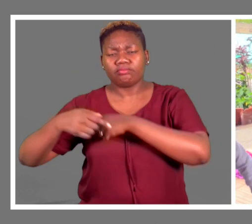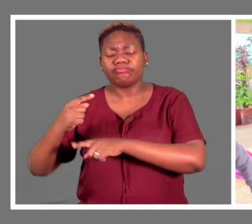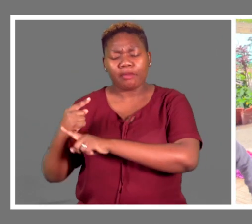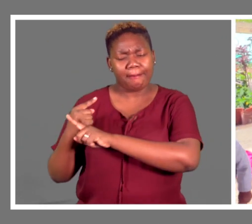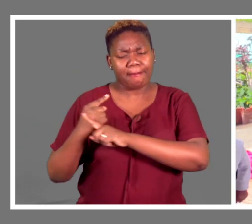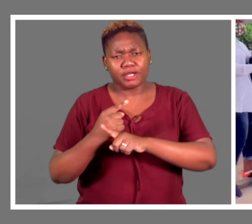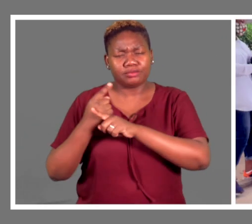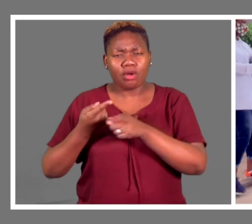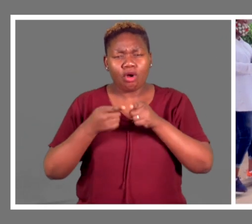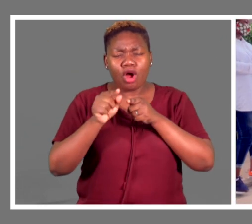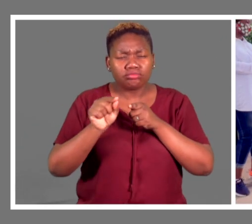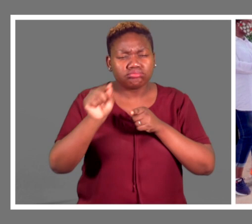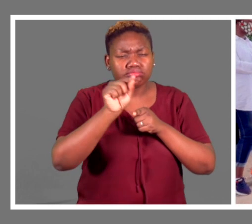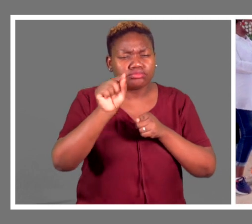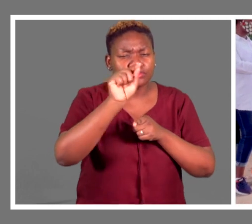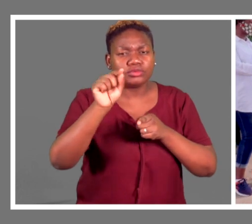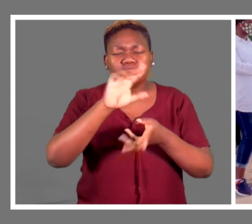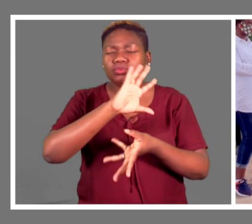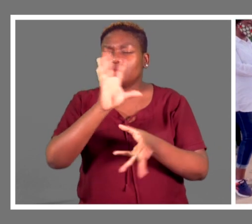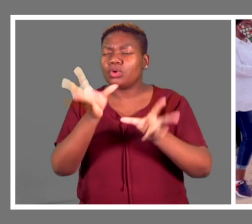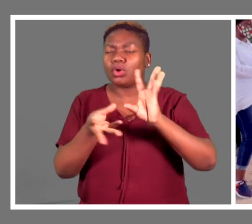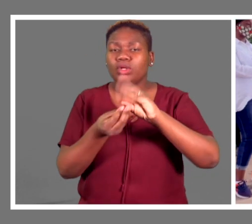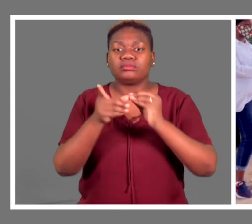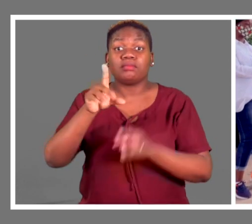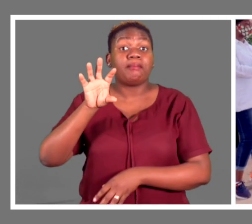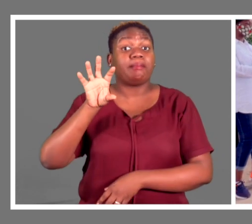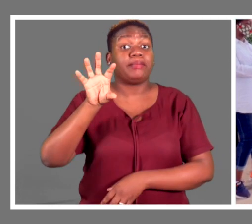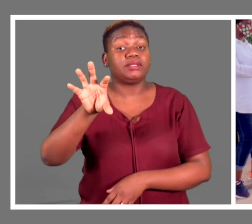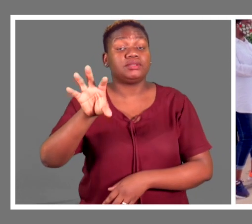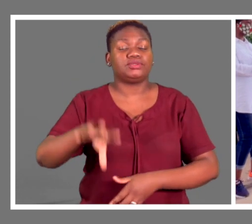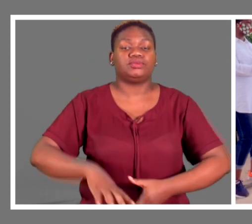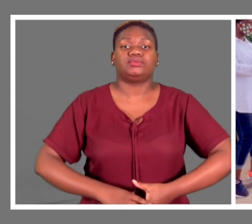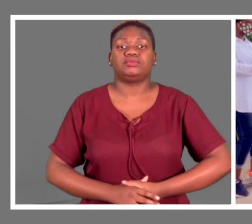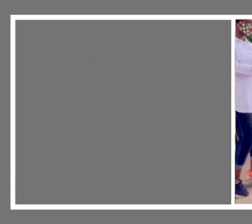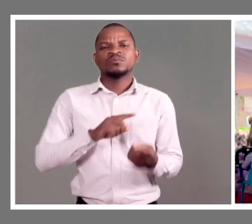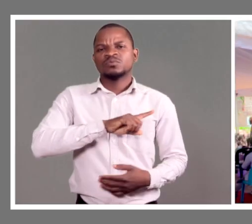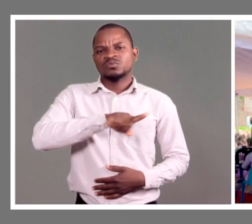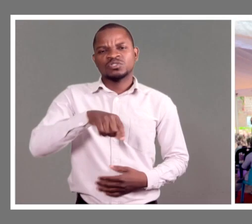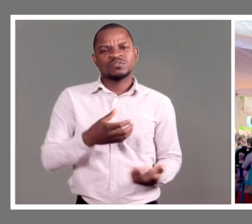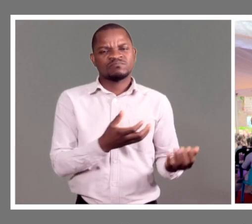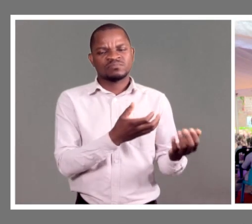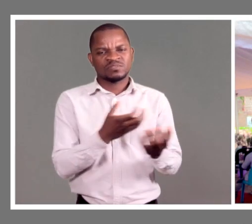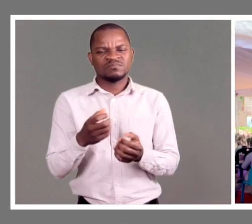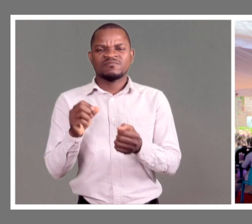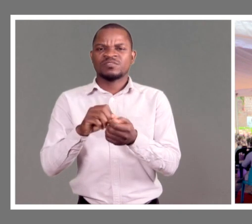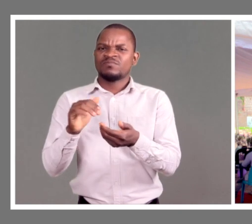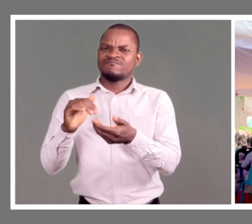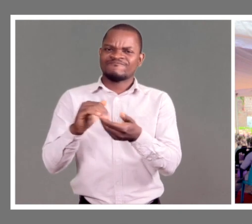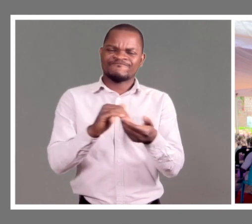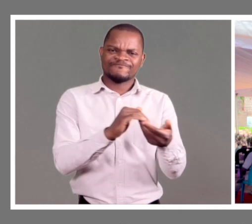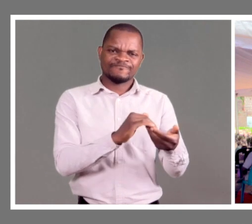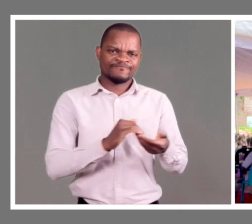Parruque, garantiu que esta ação vai chegar a todos os distritos e províncias. E queremos também criar